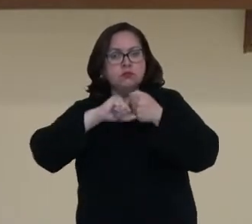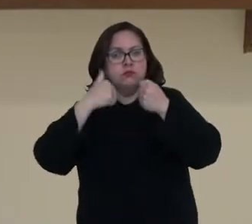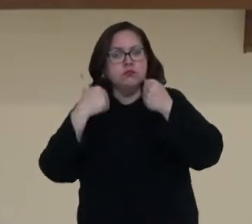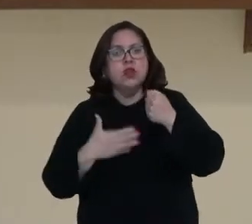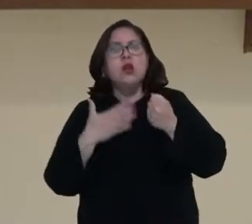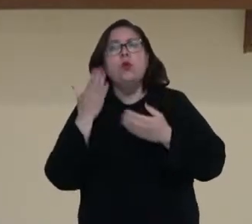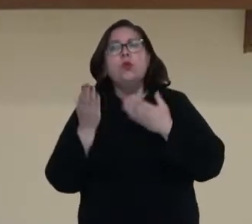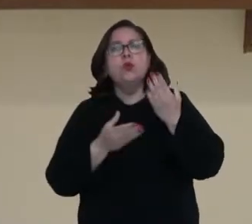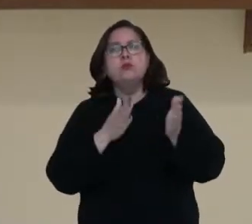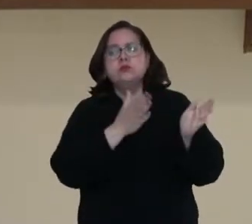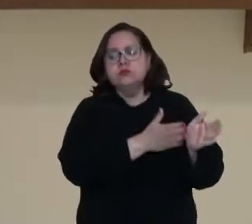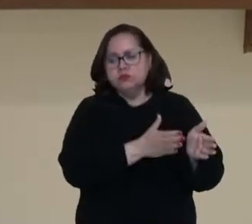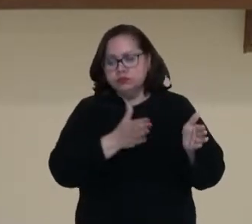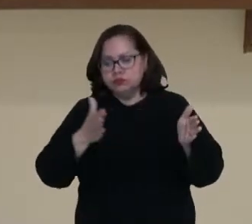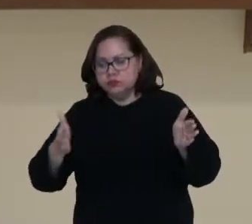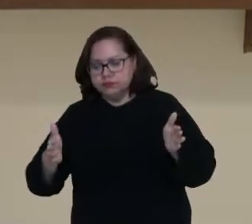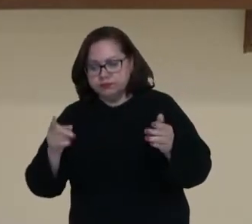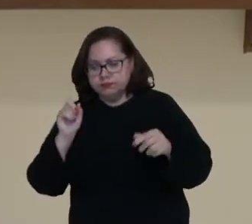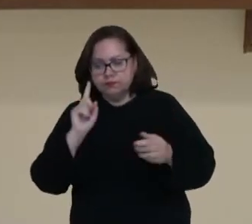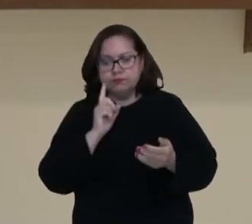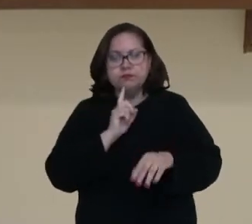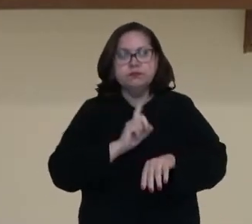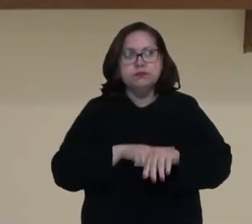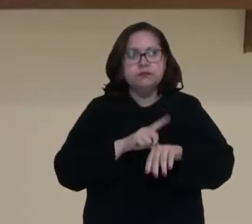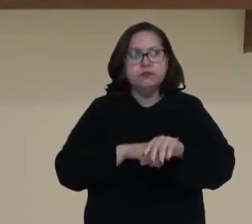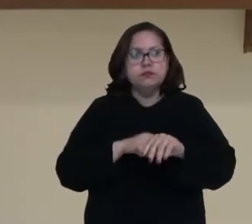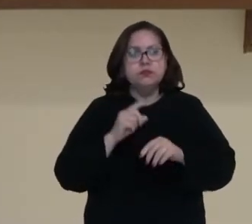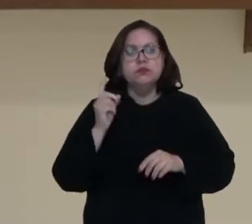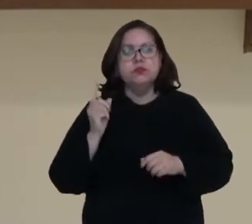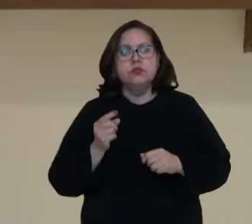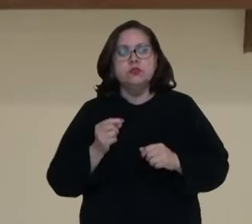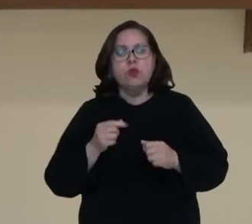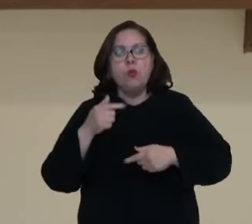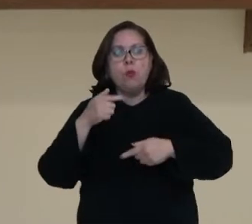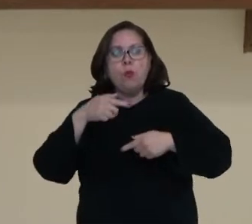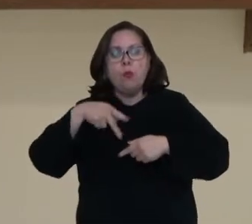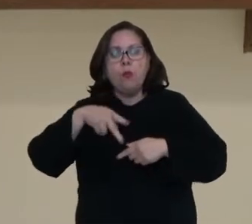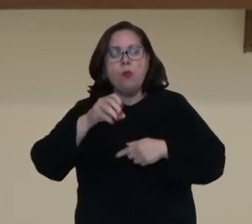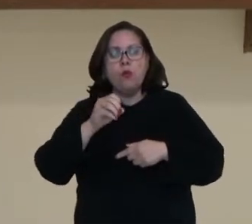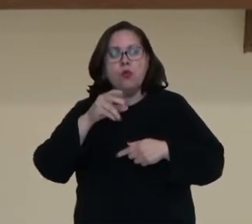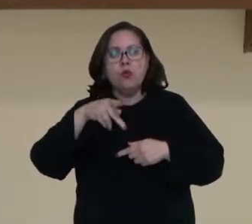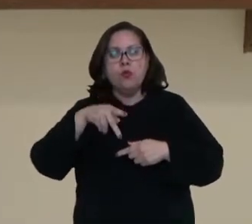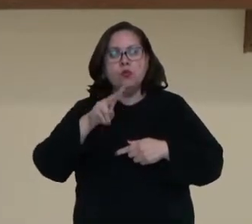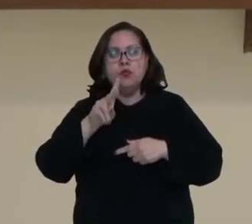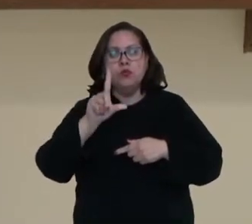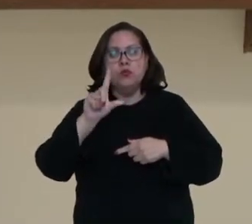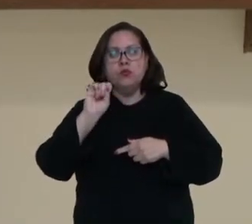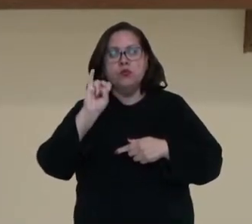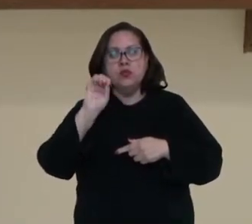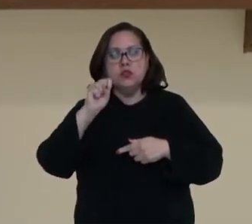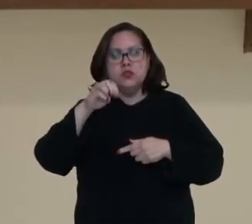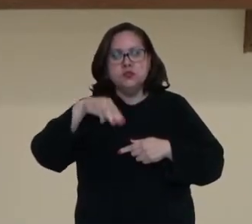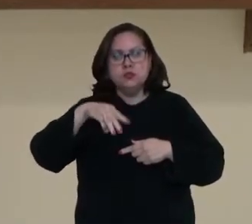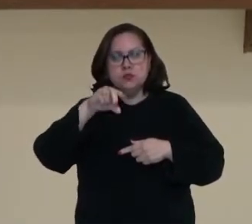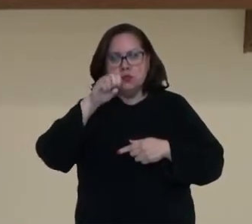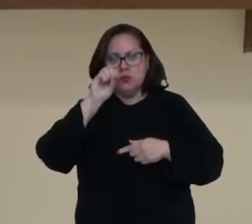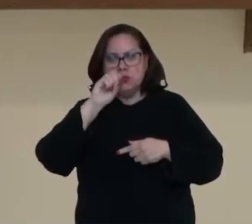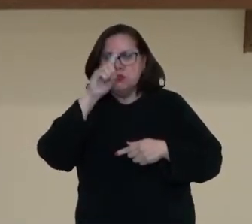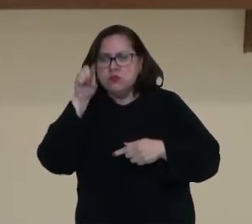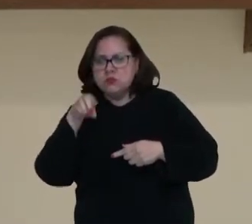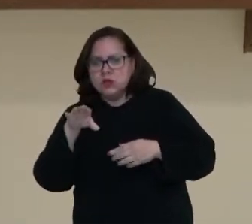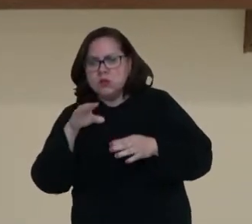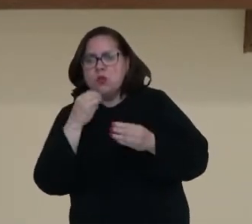democracia. Esse período também foi marcado pela vigência do populismo. E você sabe o que é o populismo? Como